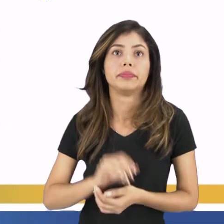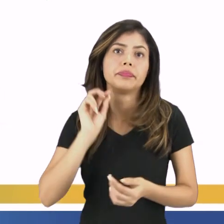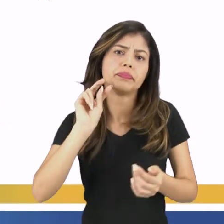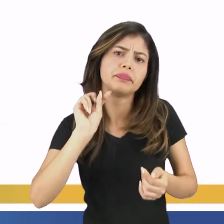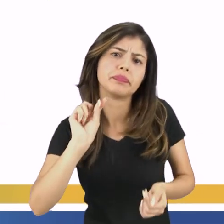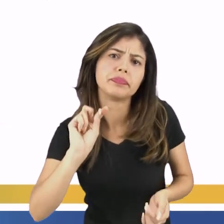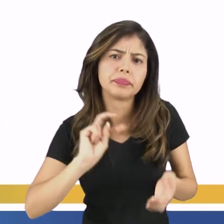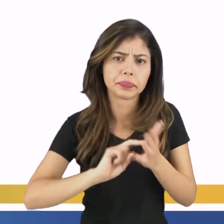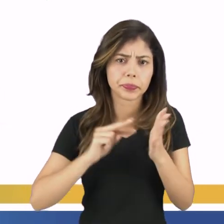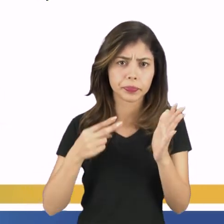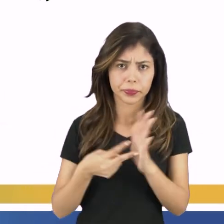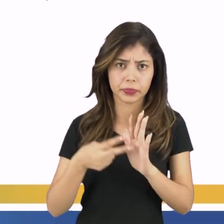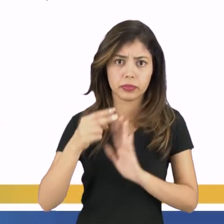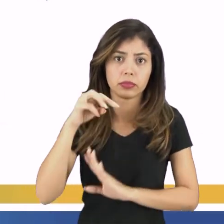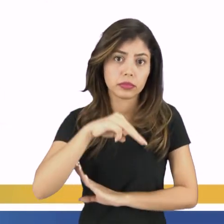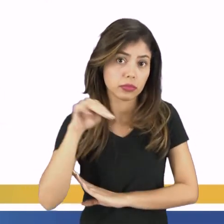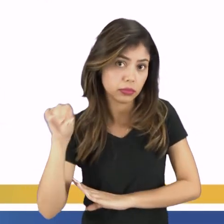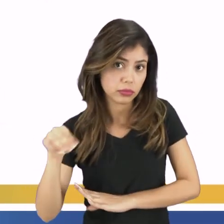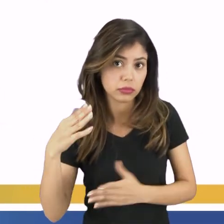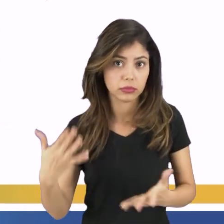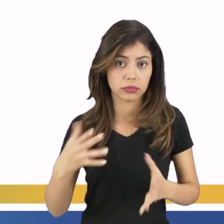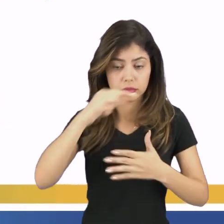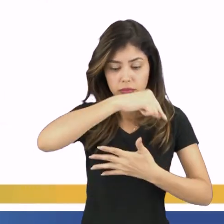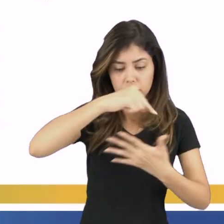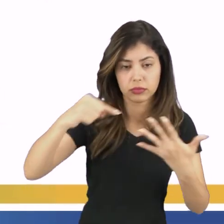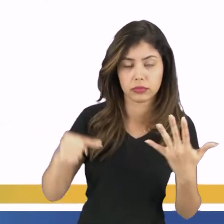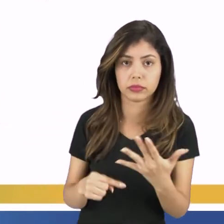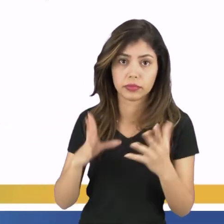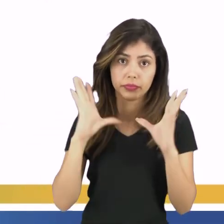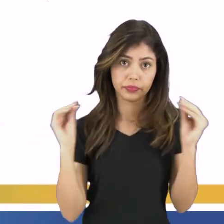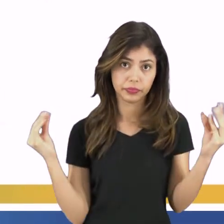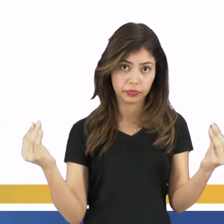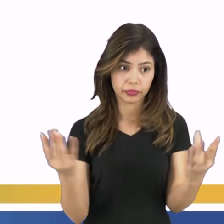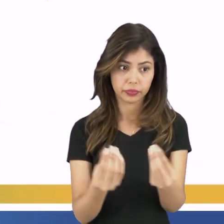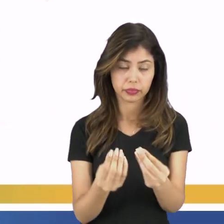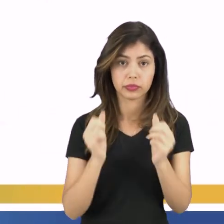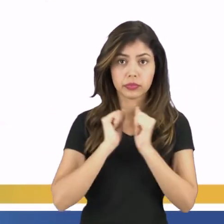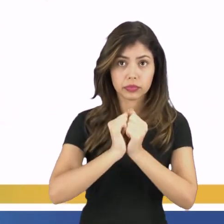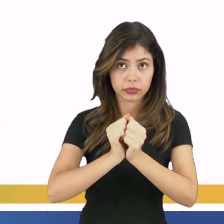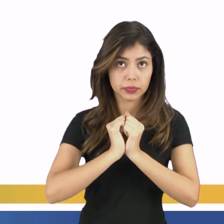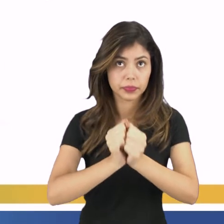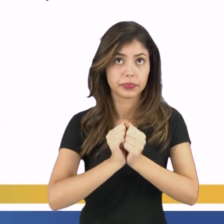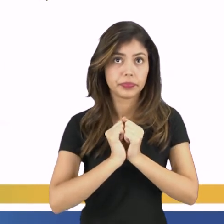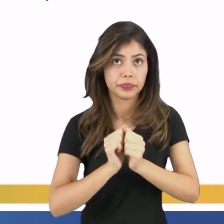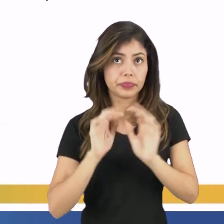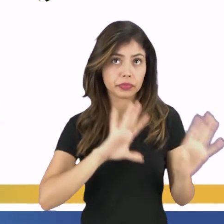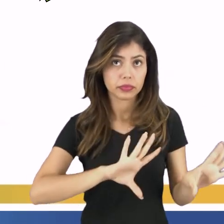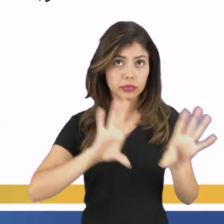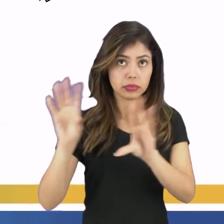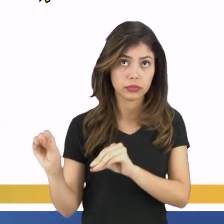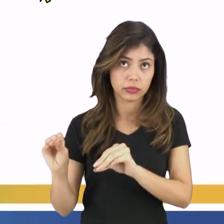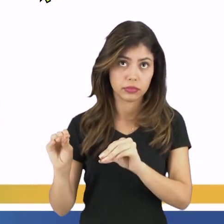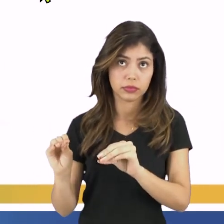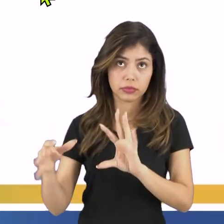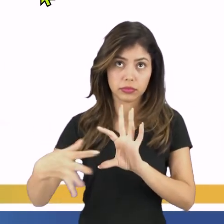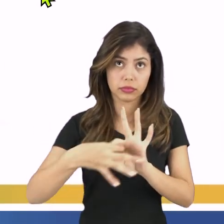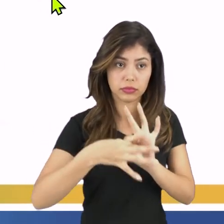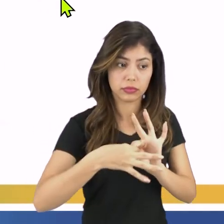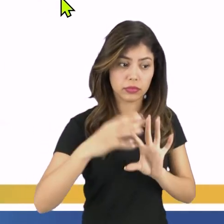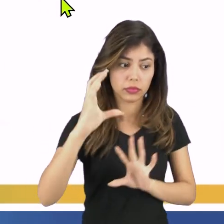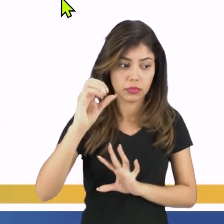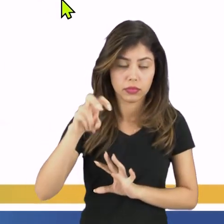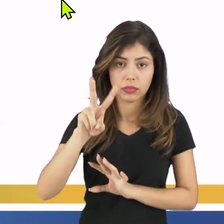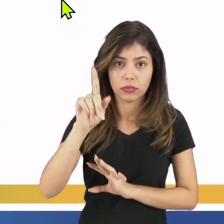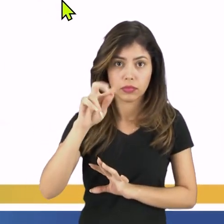significa uma substância molecular? Os elementos químicos dessa substância são unidos através da ligação